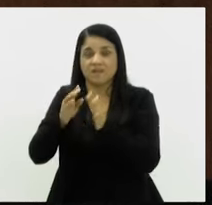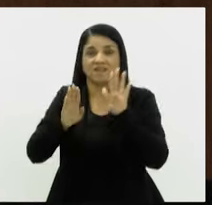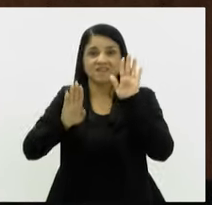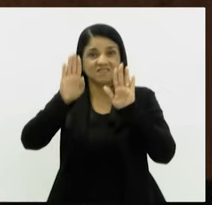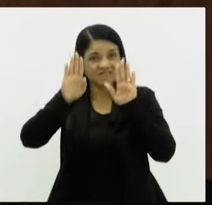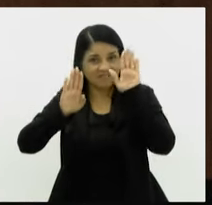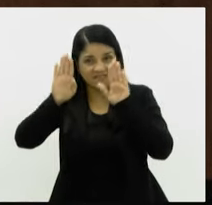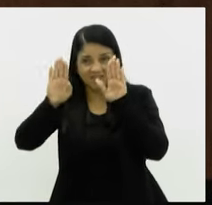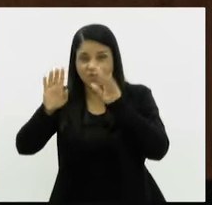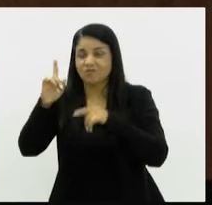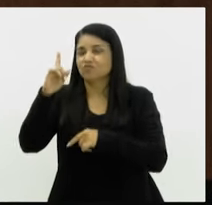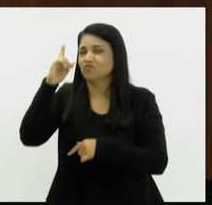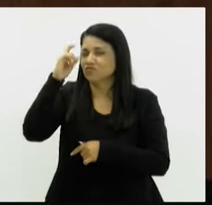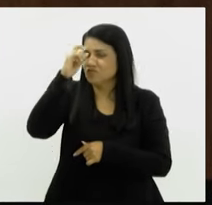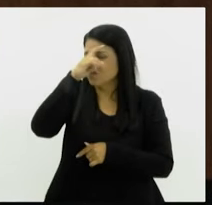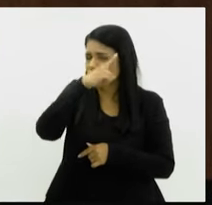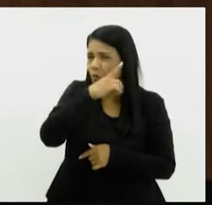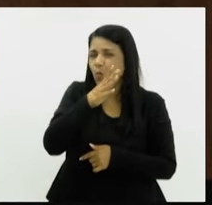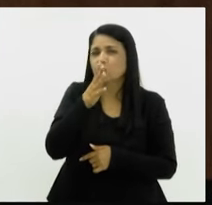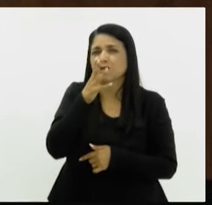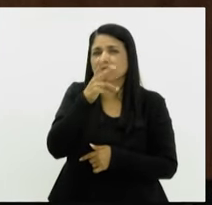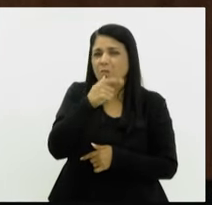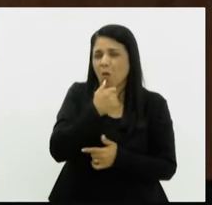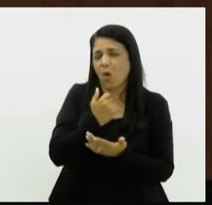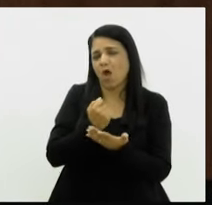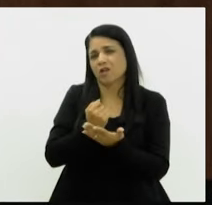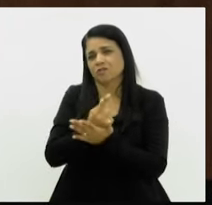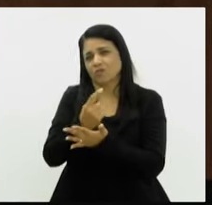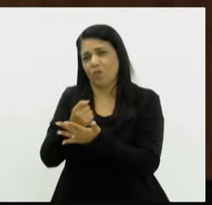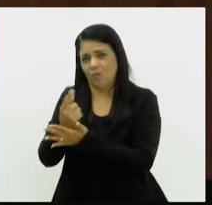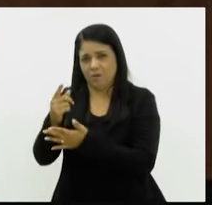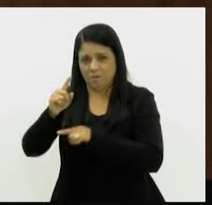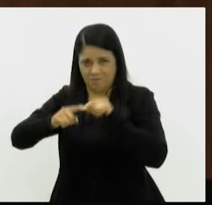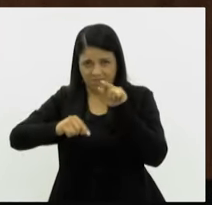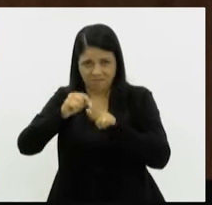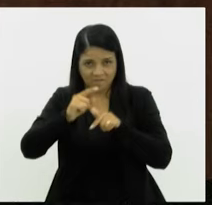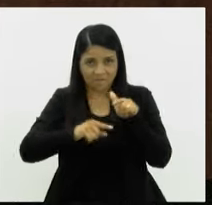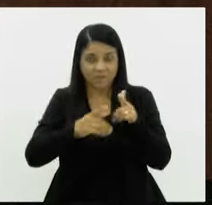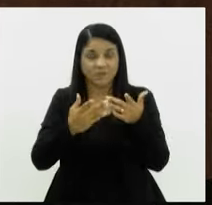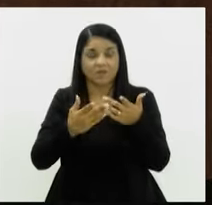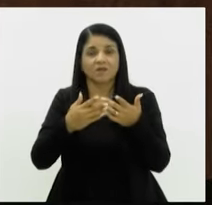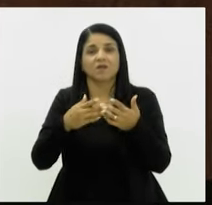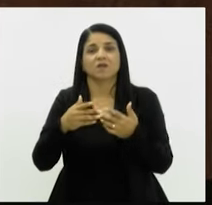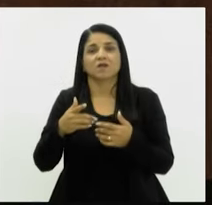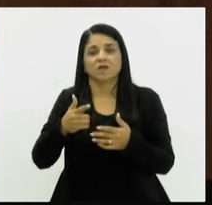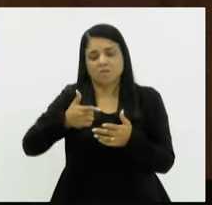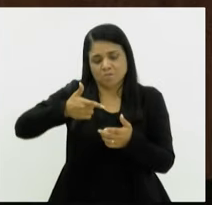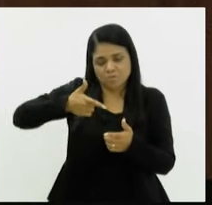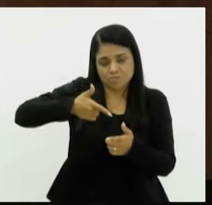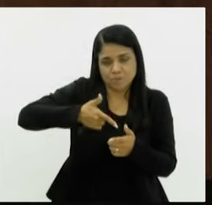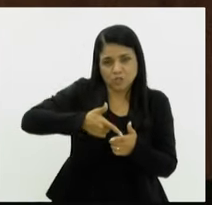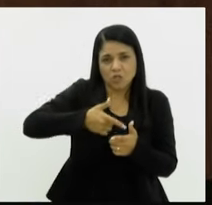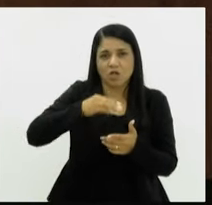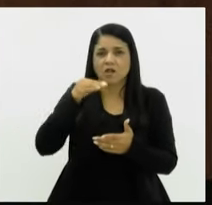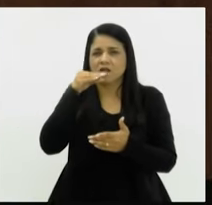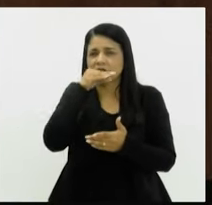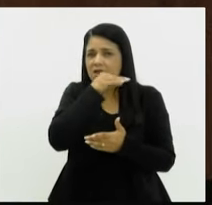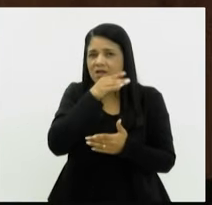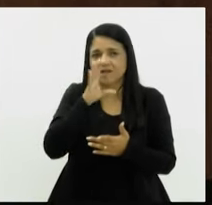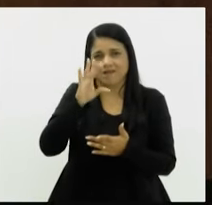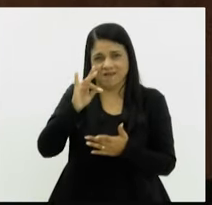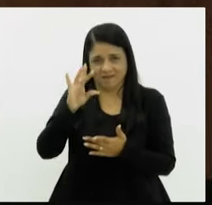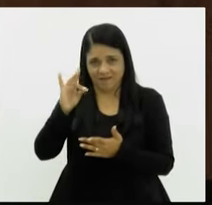licitações, dificulta muito a aquisição desses materiais. Né? E aí a gente fala de pistola de cola quente, fala